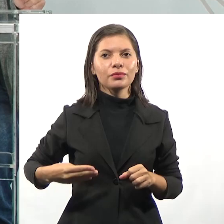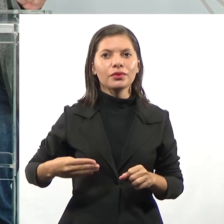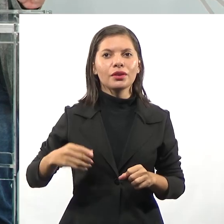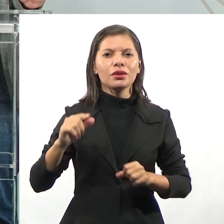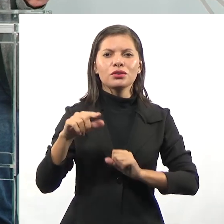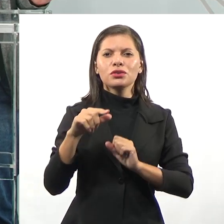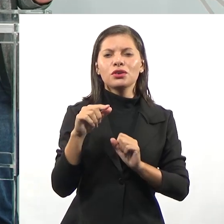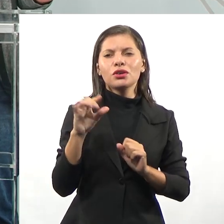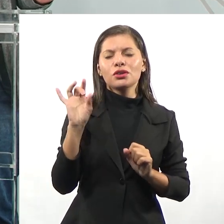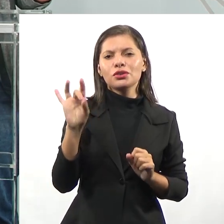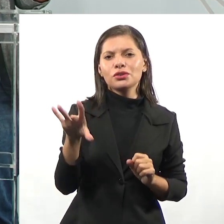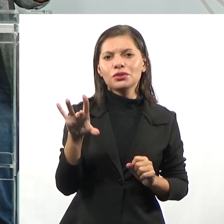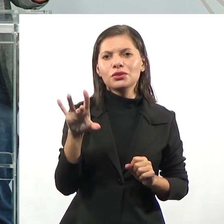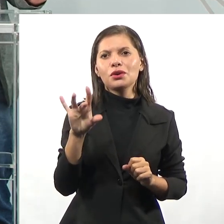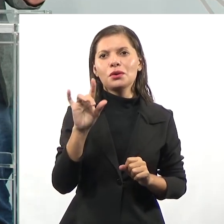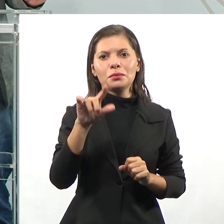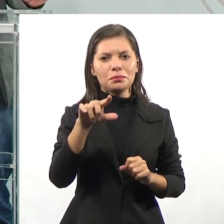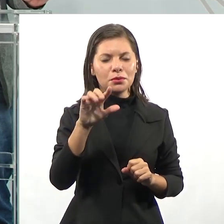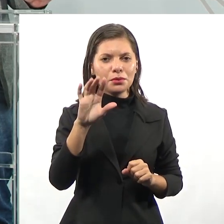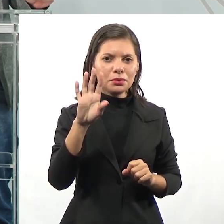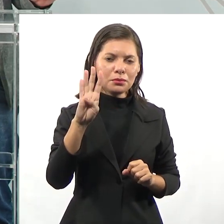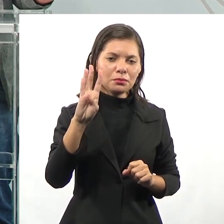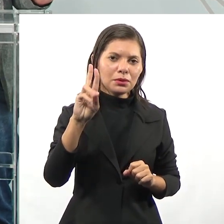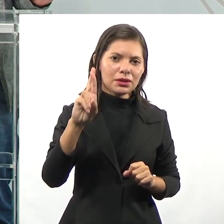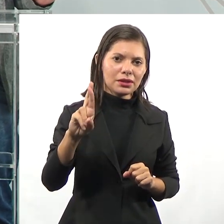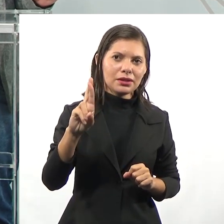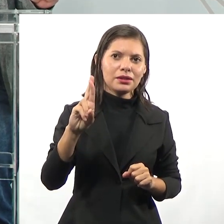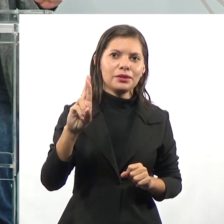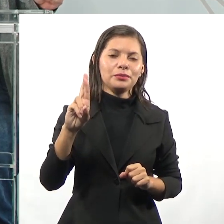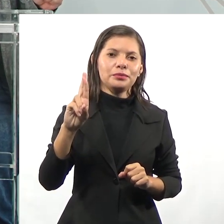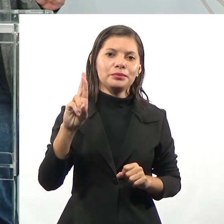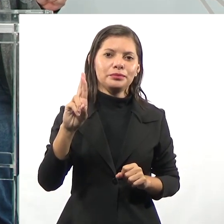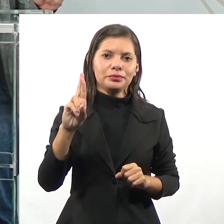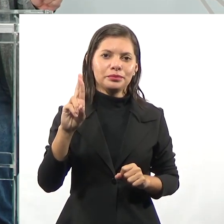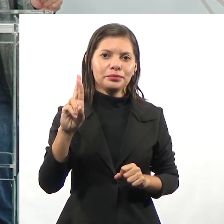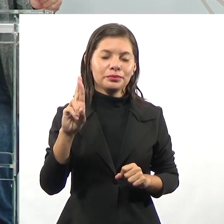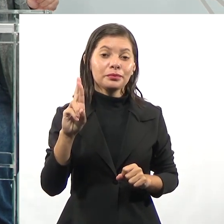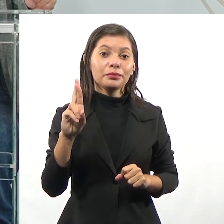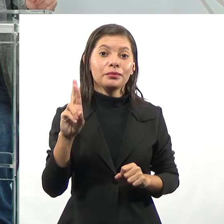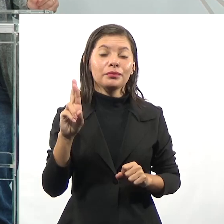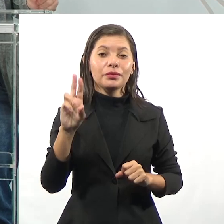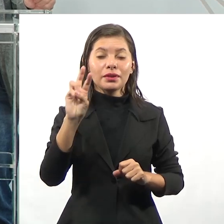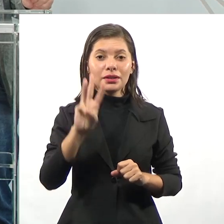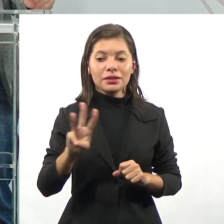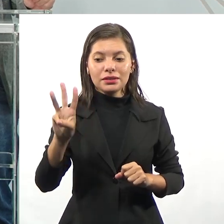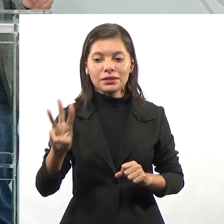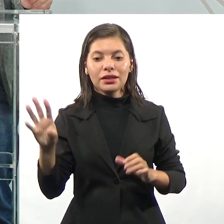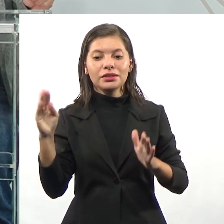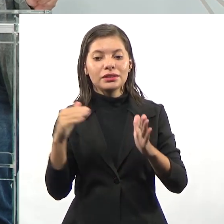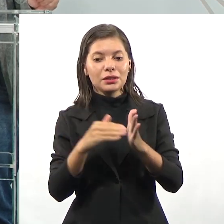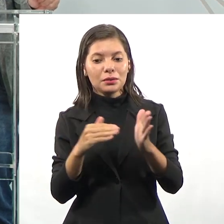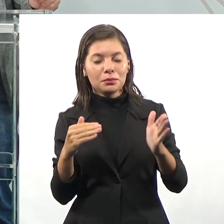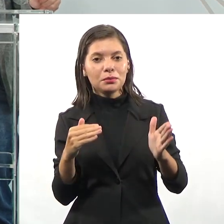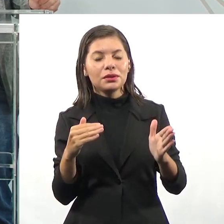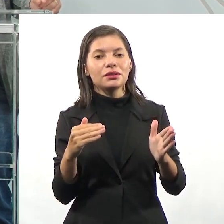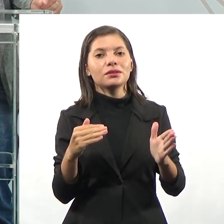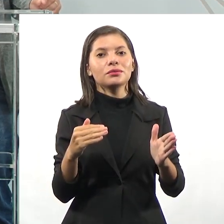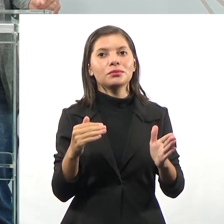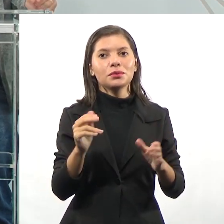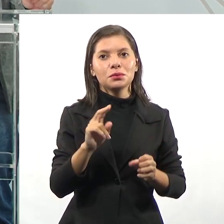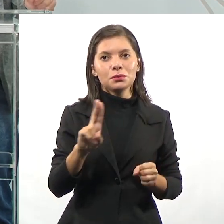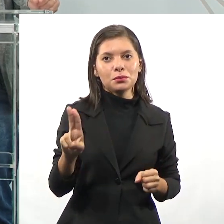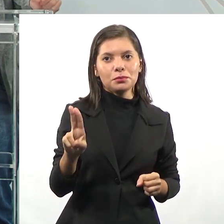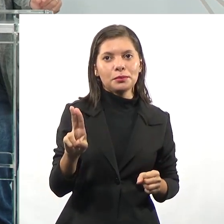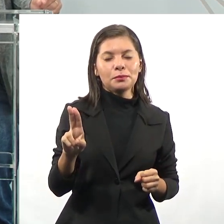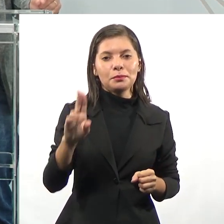governamentais. Se eu colocar só .br, ele só vai buscar em sites que terminam com .br. Ou seja, eu vou garantir que ele vai estar